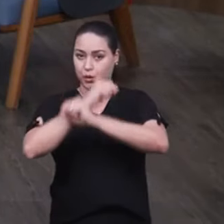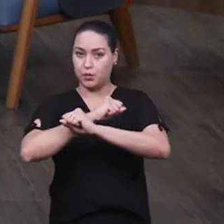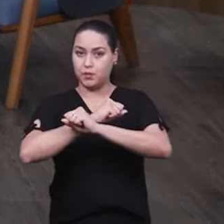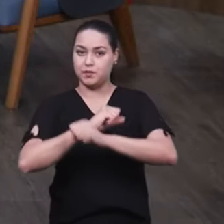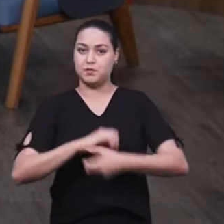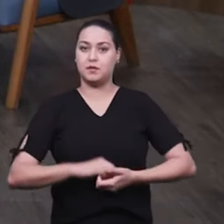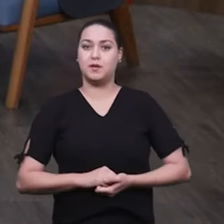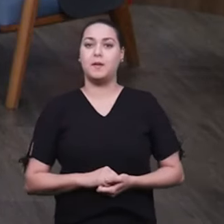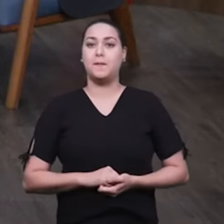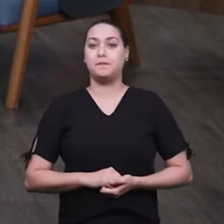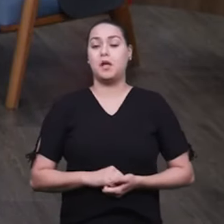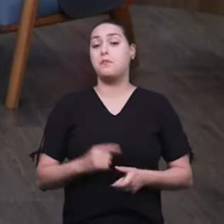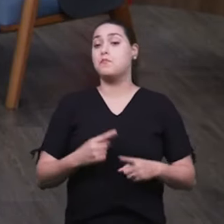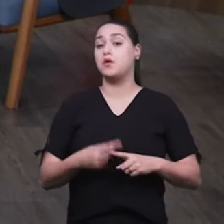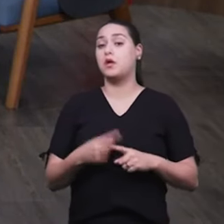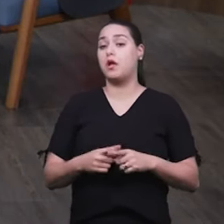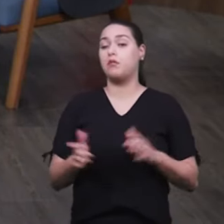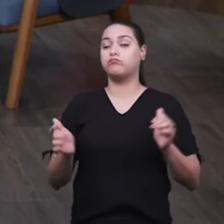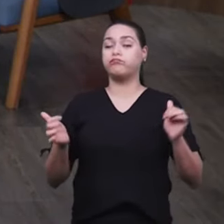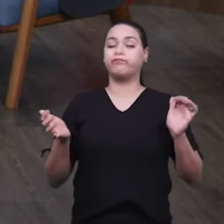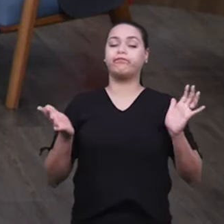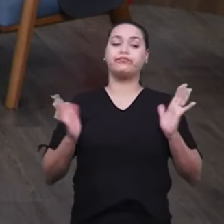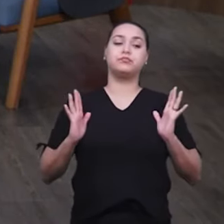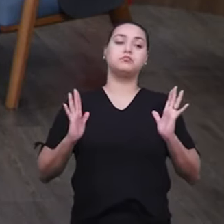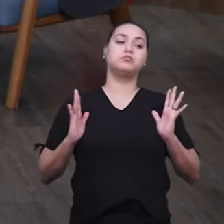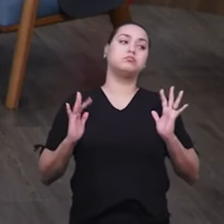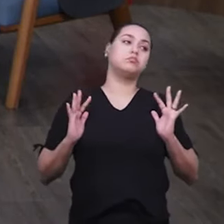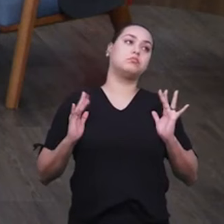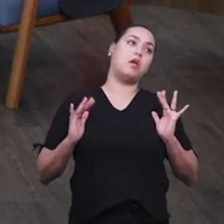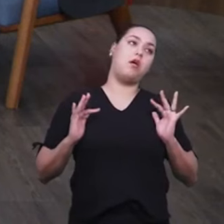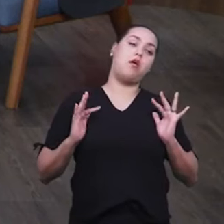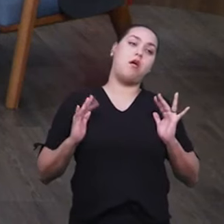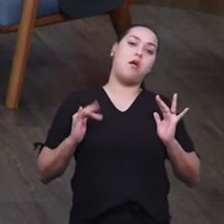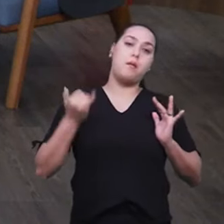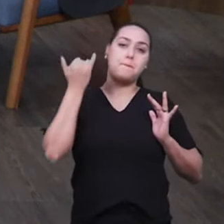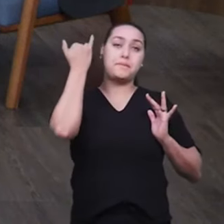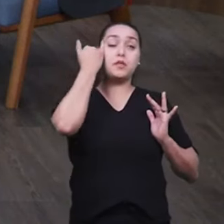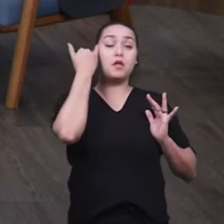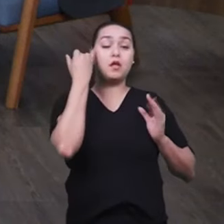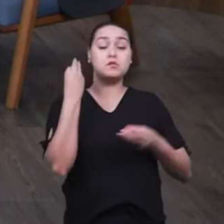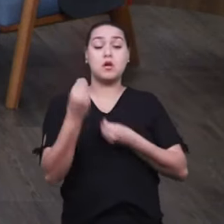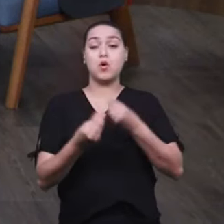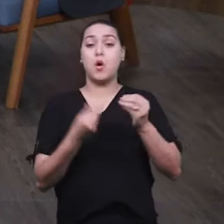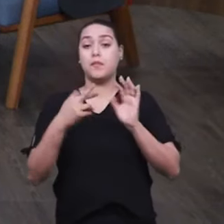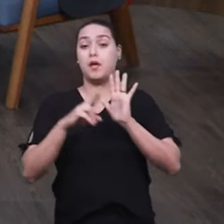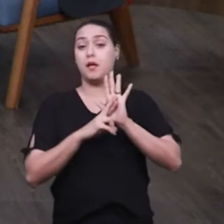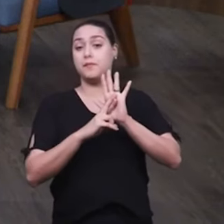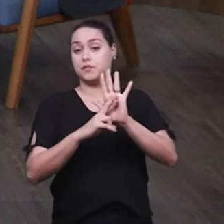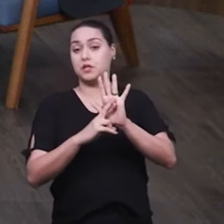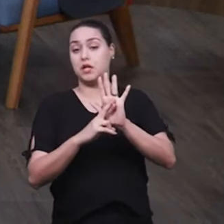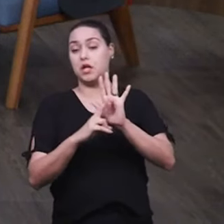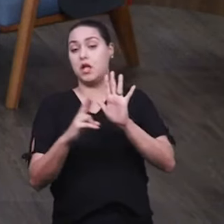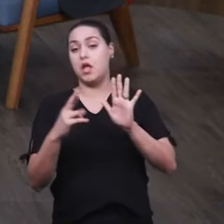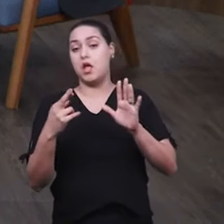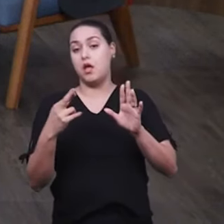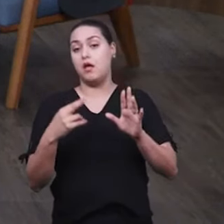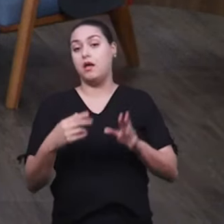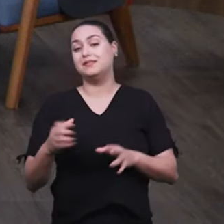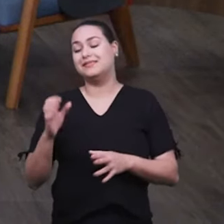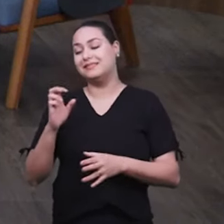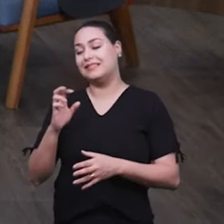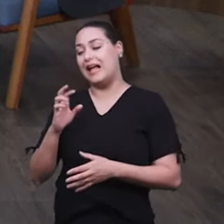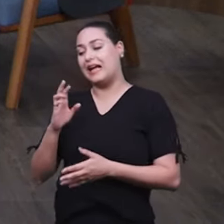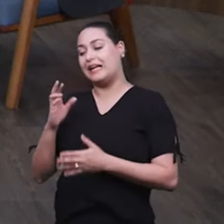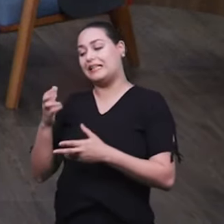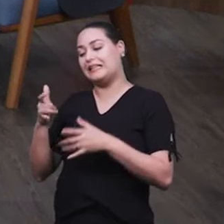ali, em minha cama. Então, porque a noite, ela naturalmente, é